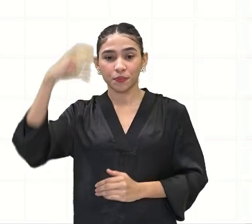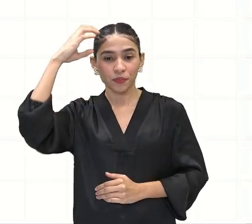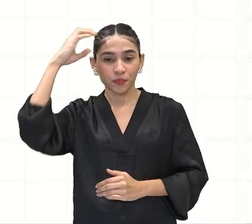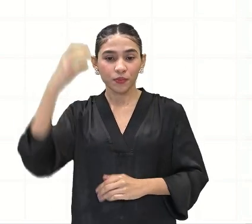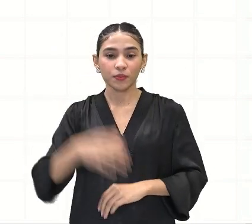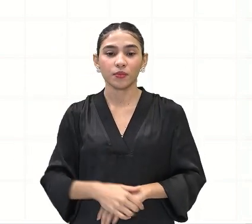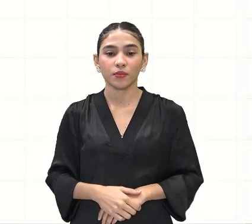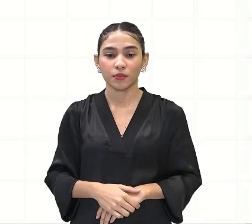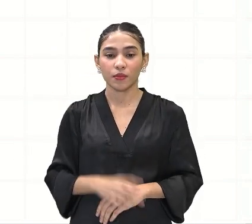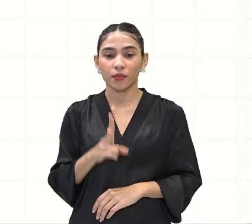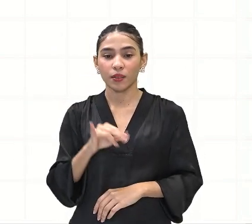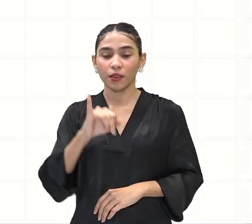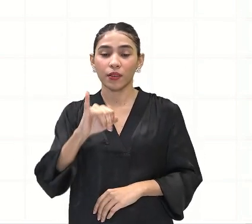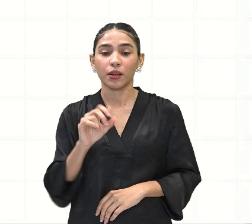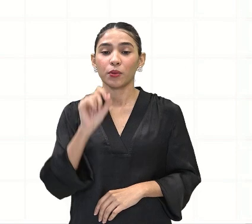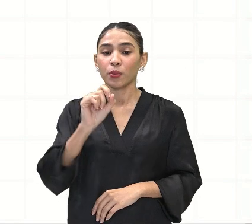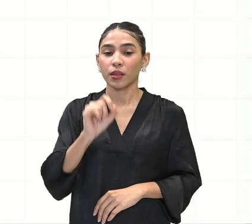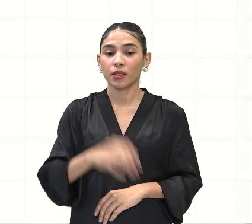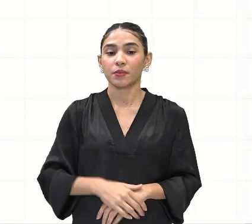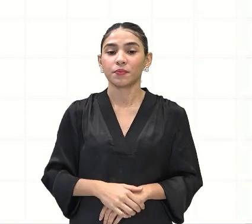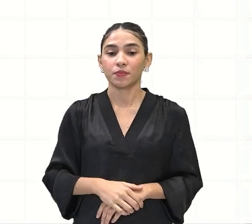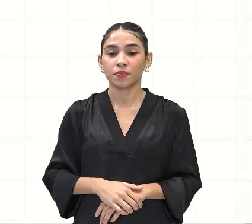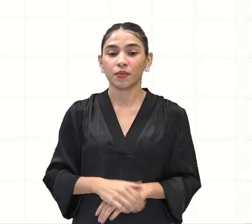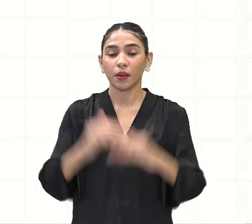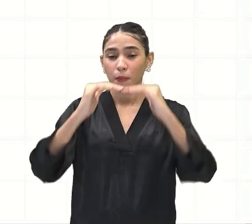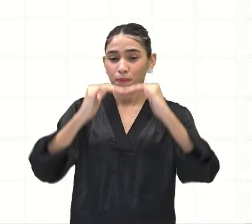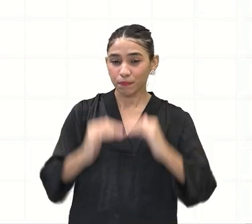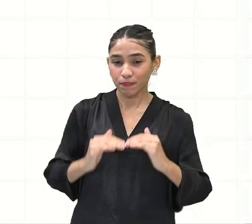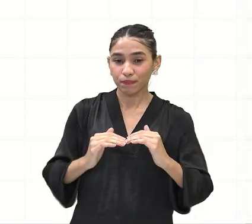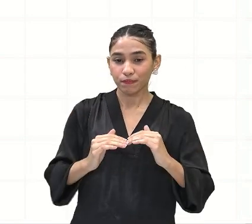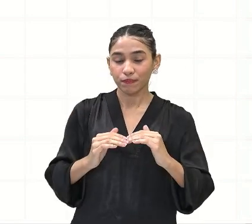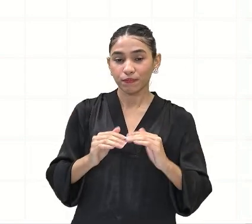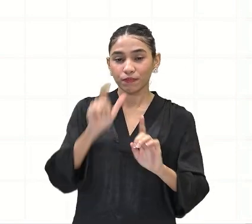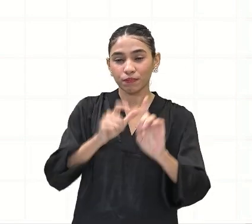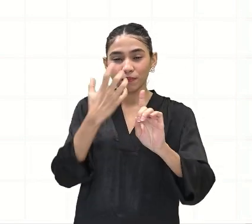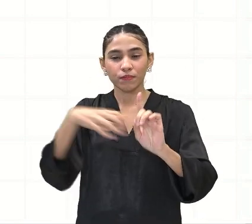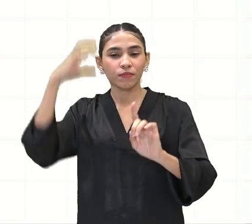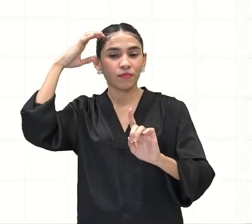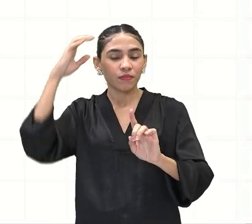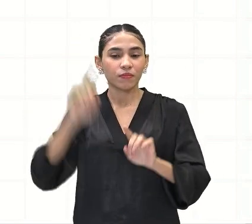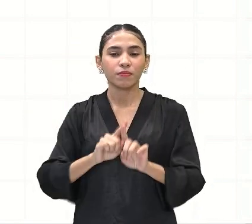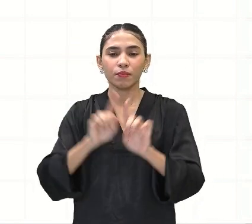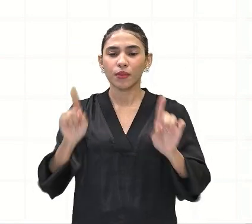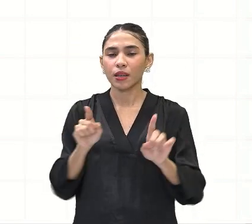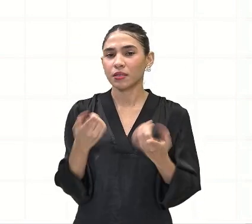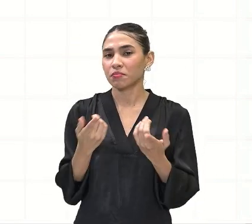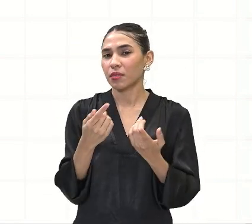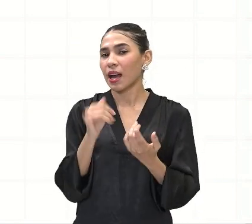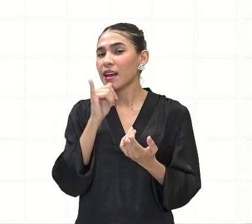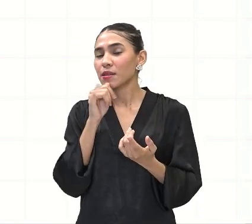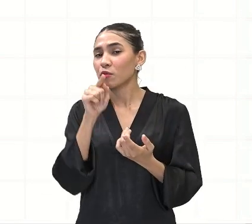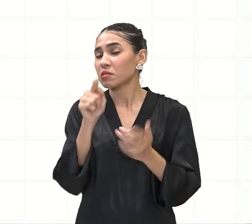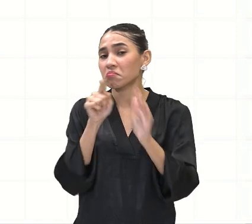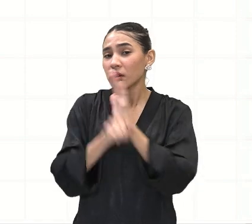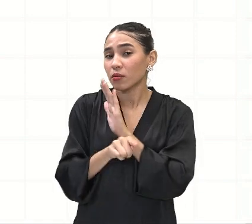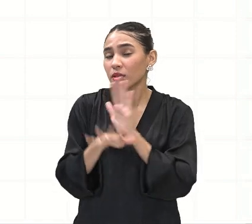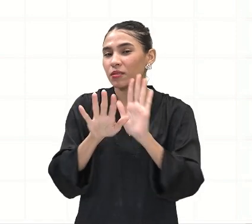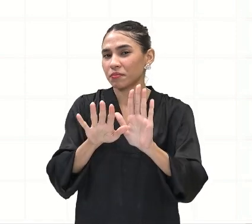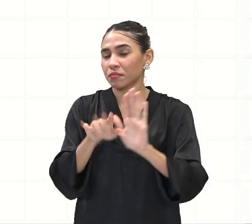eles irão causar a queda do absolutismo. Mas, afinal de contas, você me pergunta,